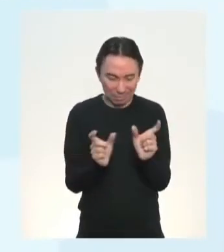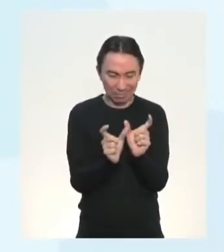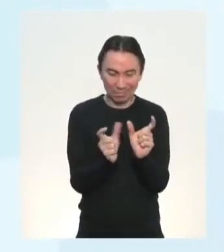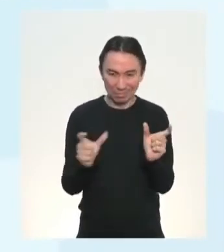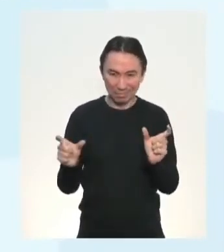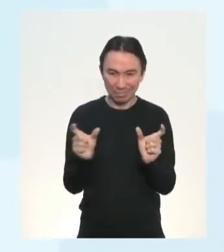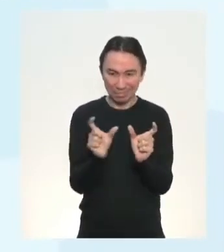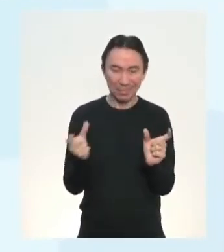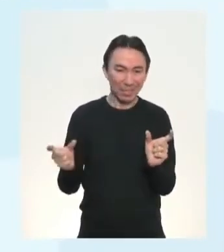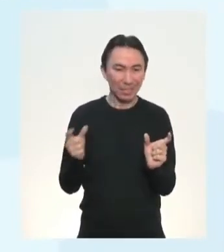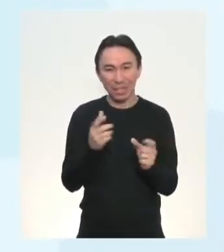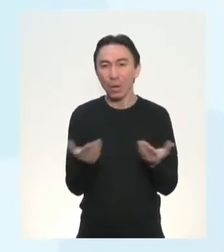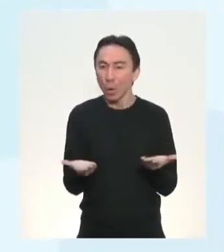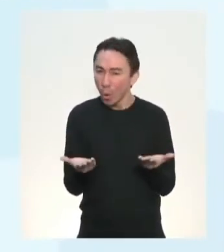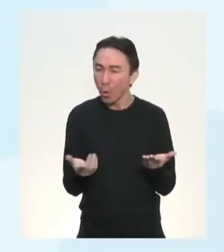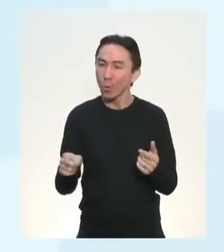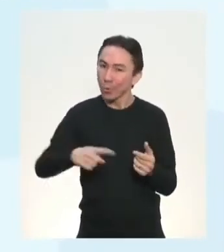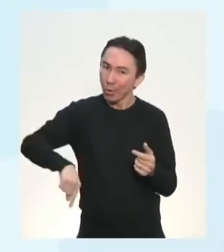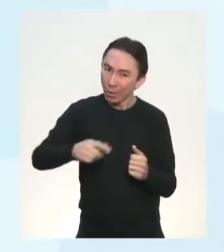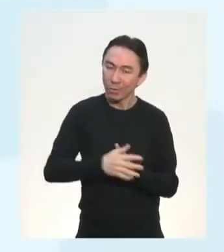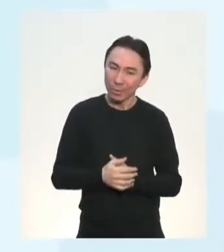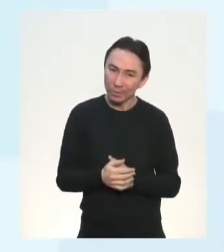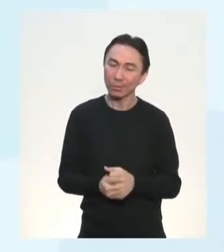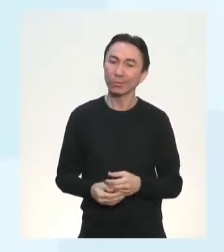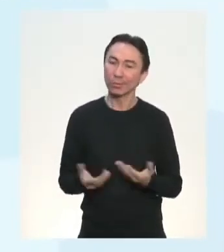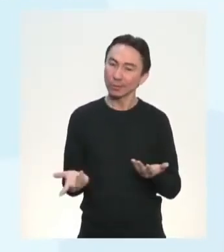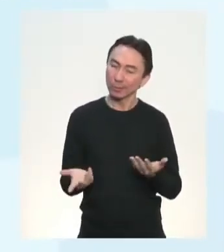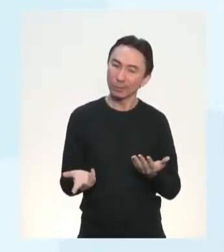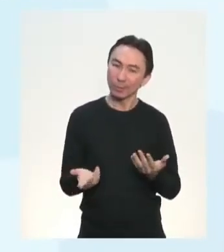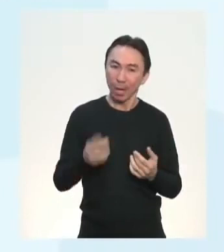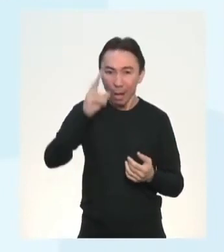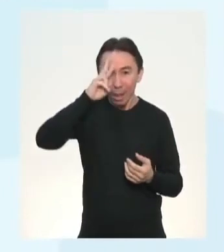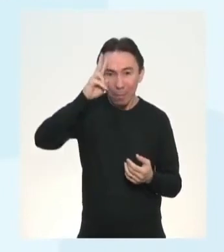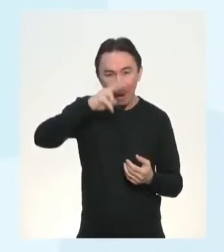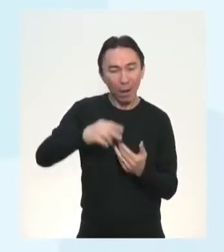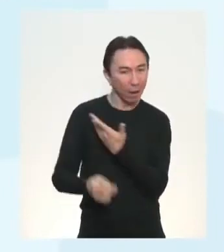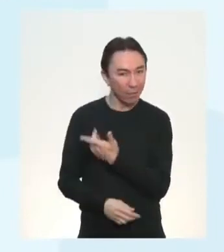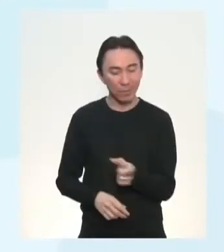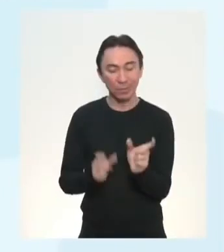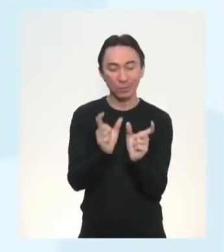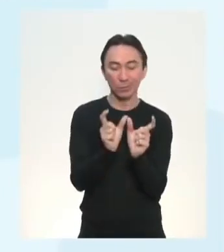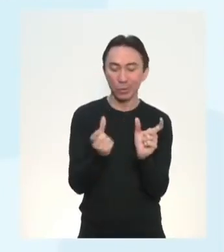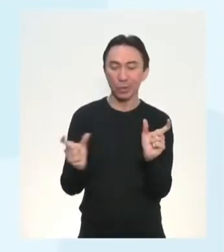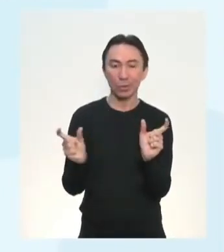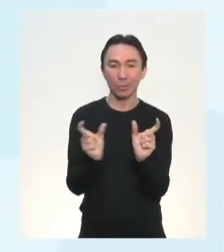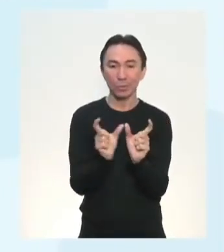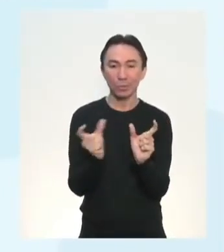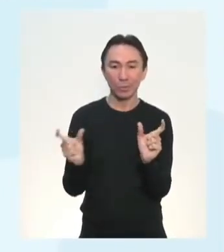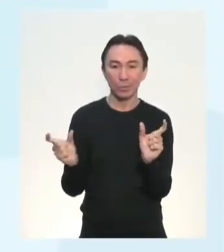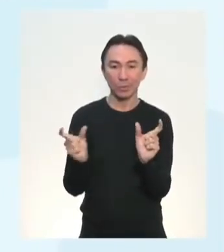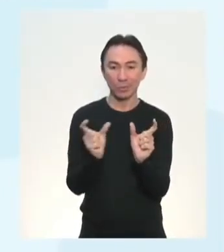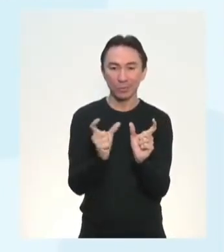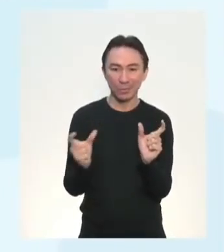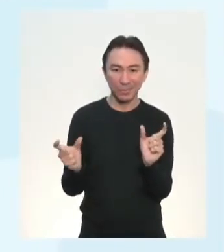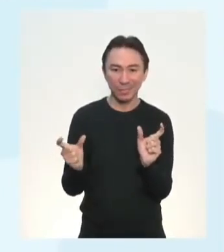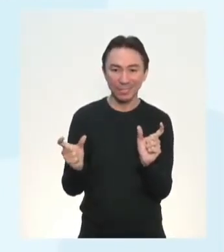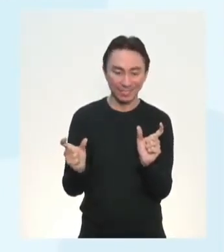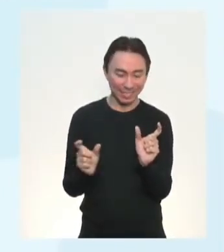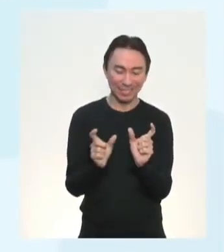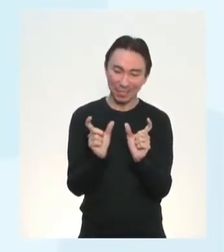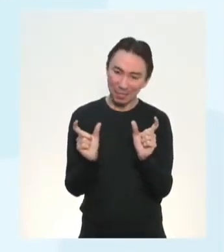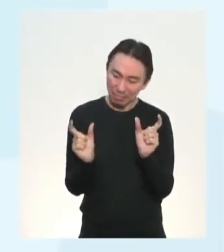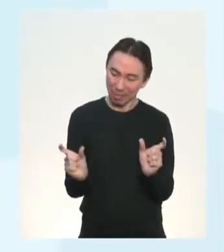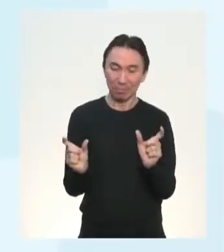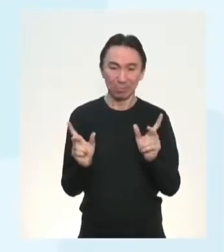nós vamos introduzi-la ao nosso vocabulário, né? Ou relembrá-la. E no decorrer do ano, das séries, vocês vão revê-la,